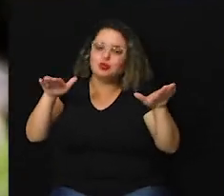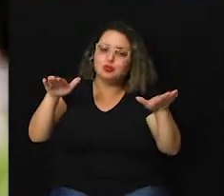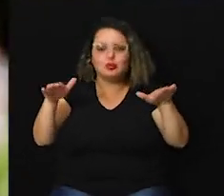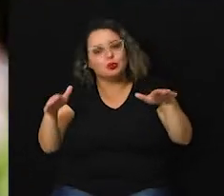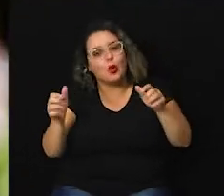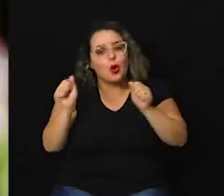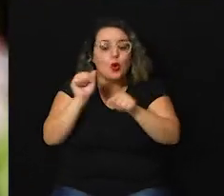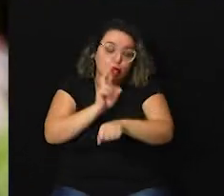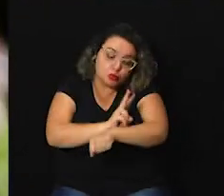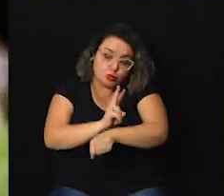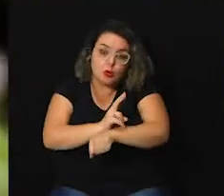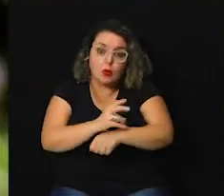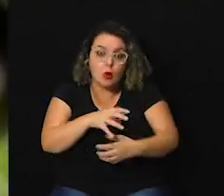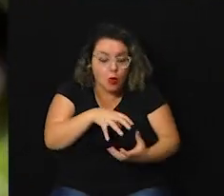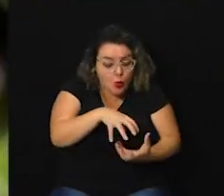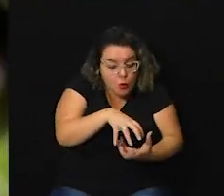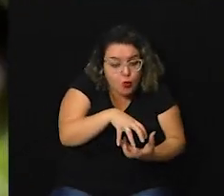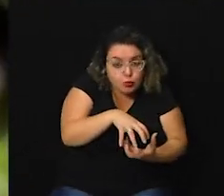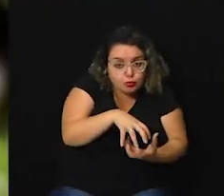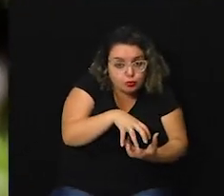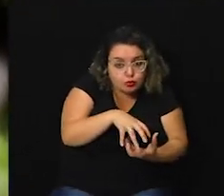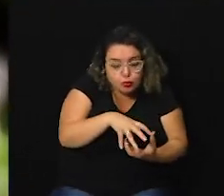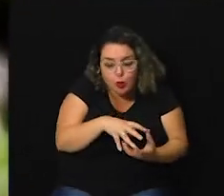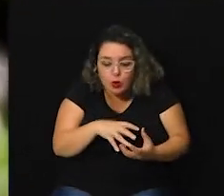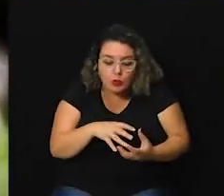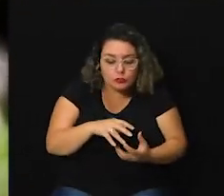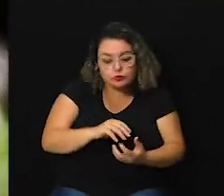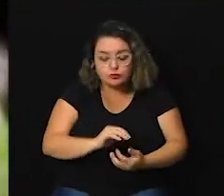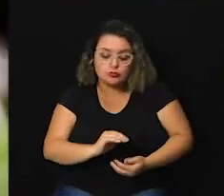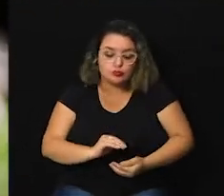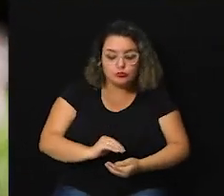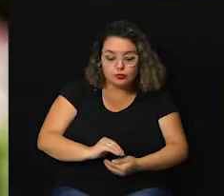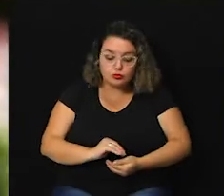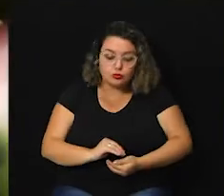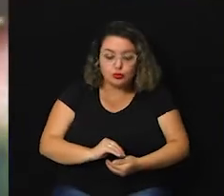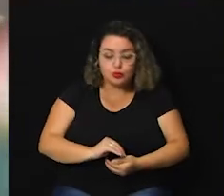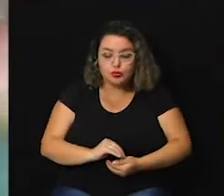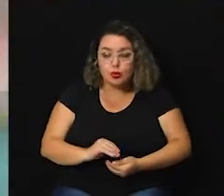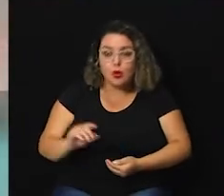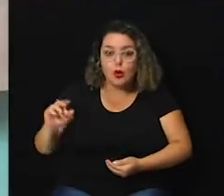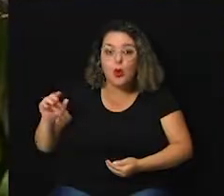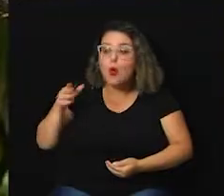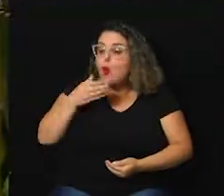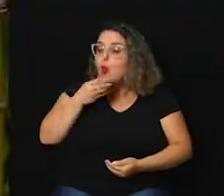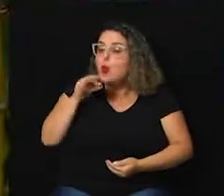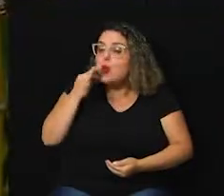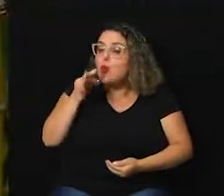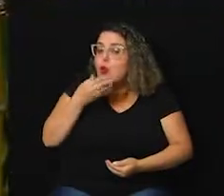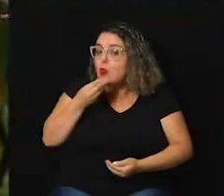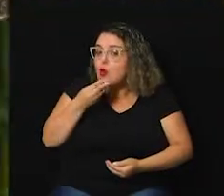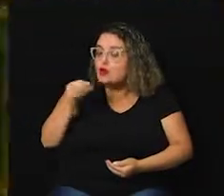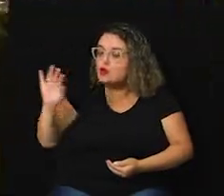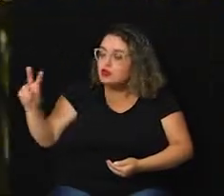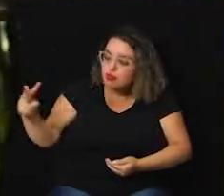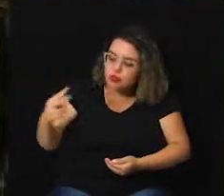de ovos, ou no período que a fêmea está lá incubando, o macho vai trazer alimento para ela, o tempo todo, e eles só vão formar um novo par se